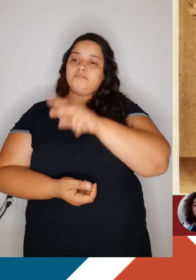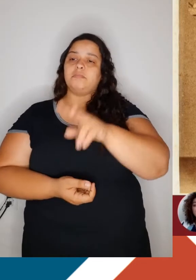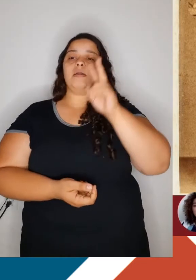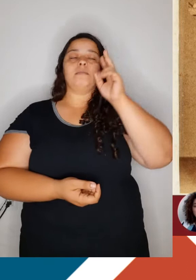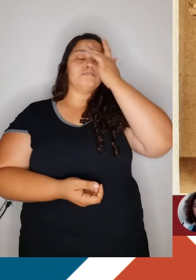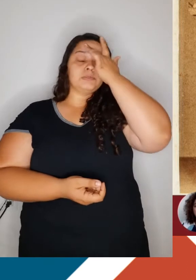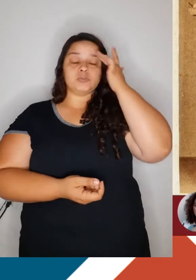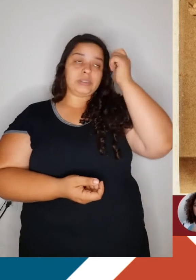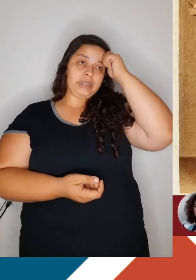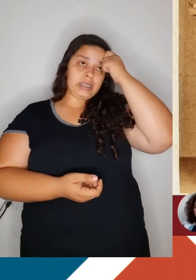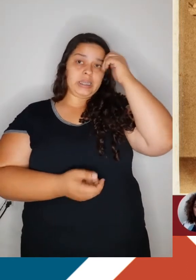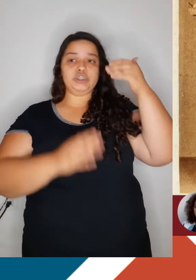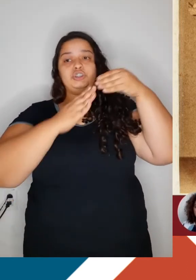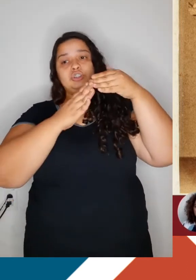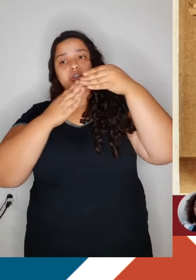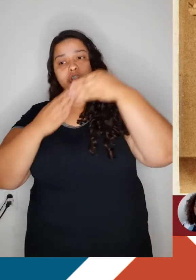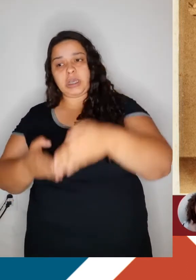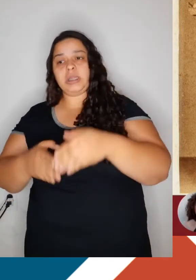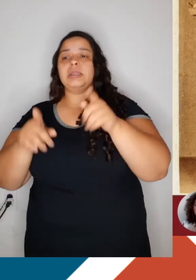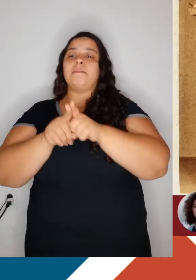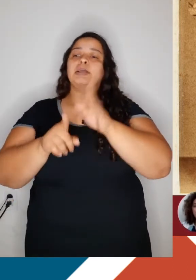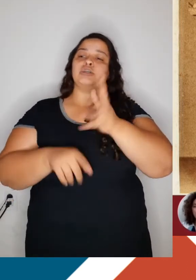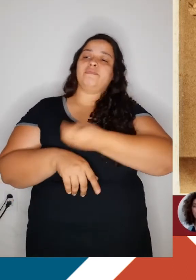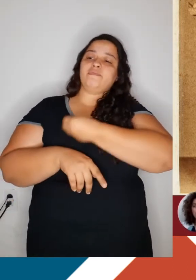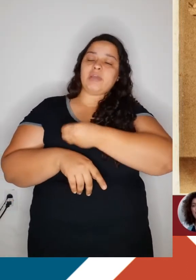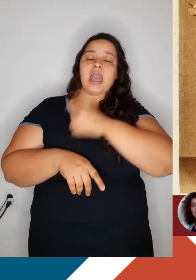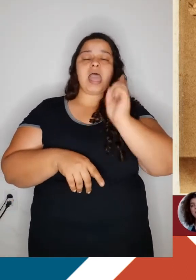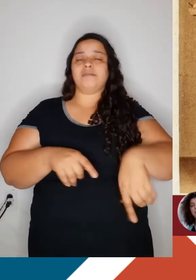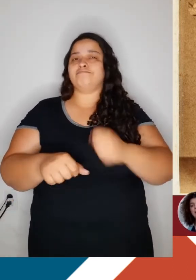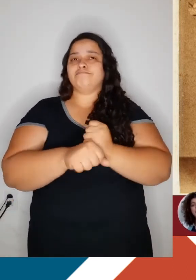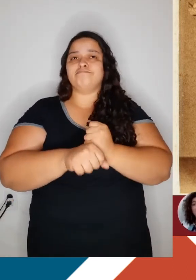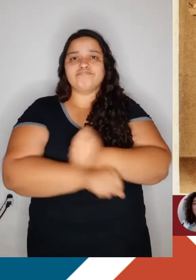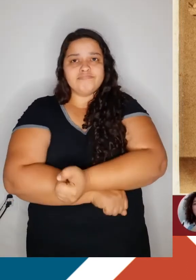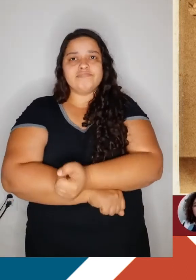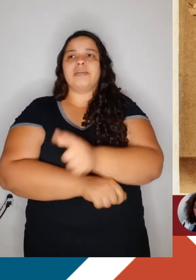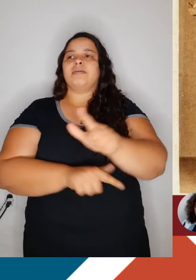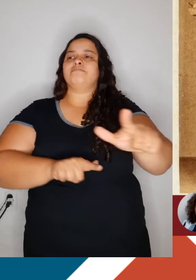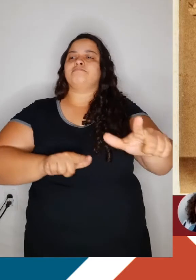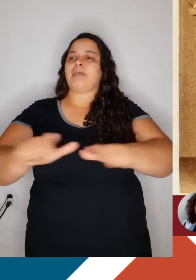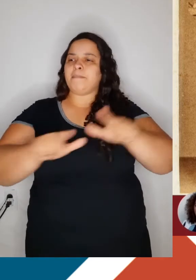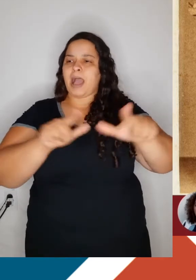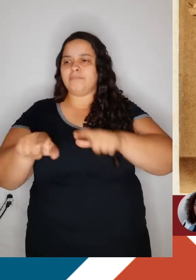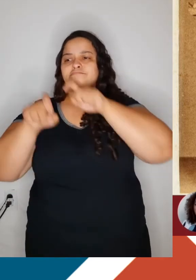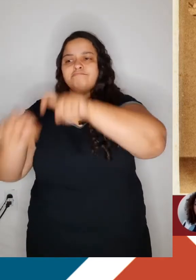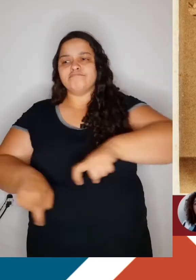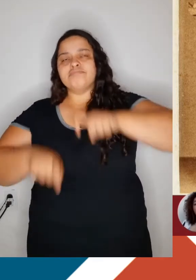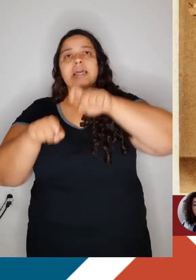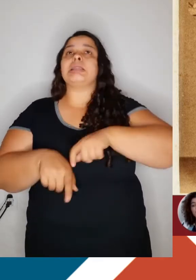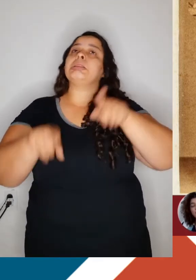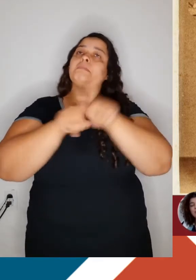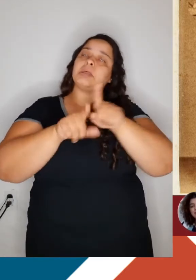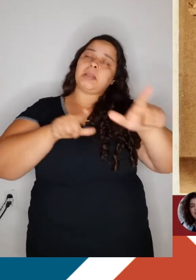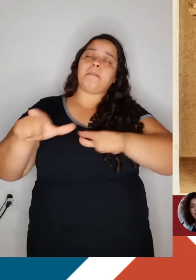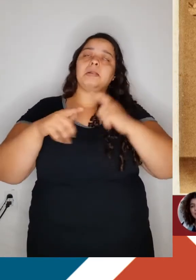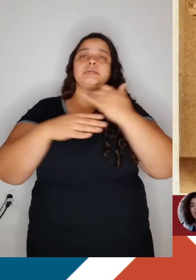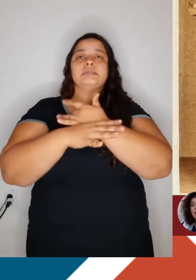Esses cativos que chegavam até aqui e os que aqui já viviam eram empregados tanto nas lavouras como também em outros